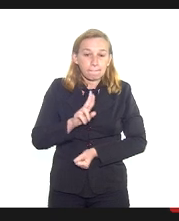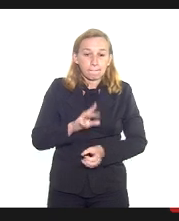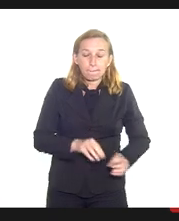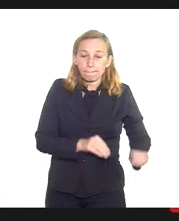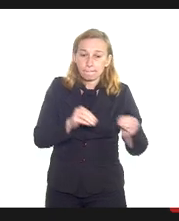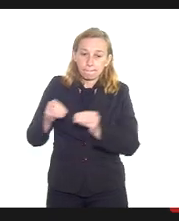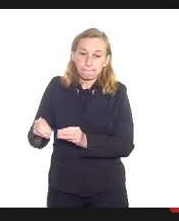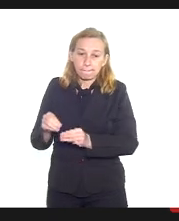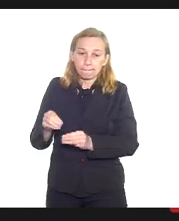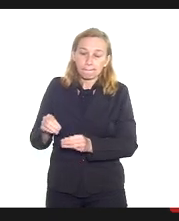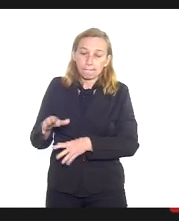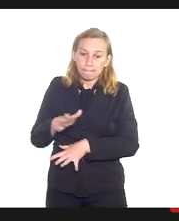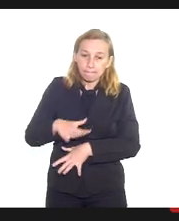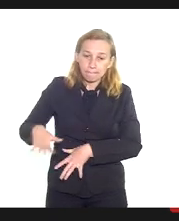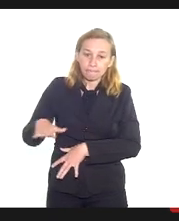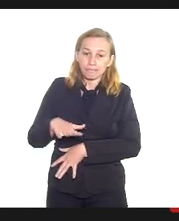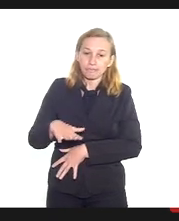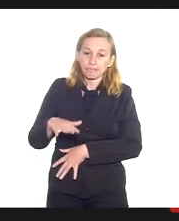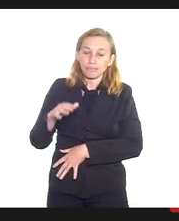energético.